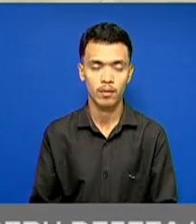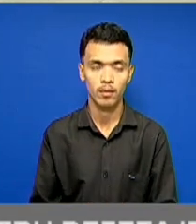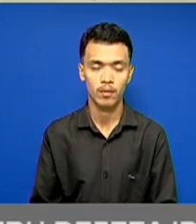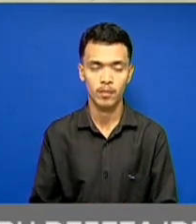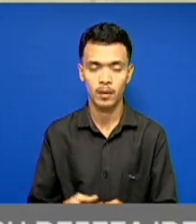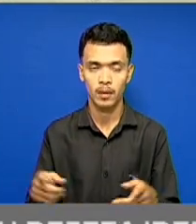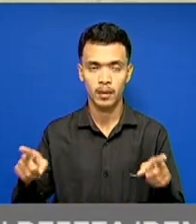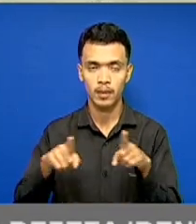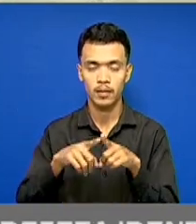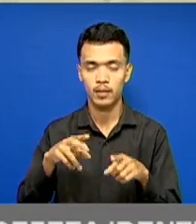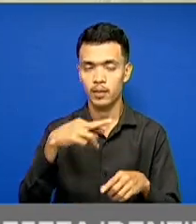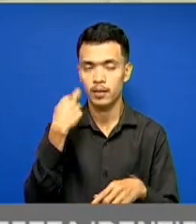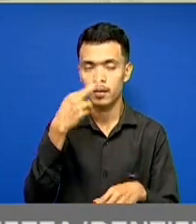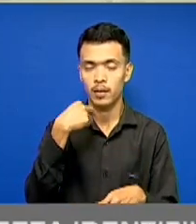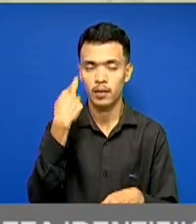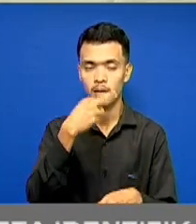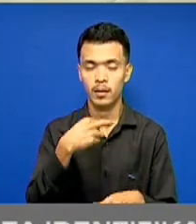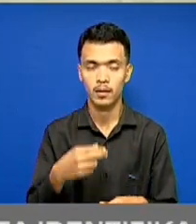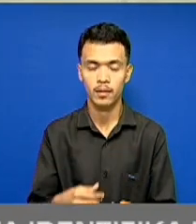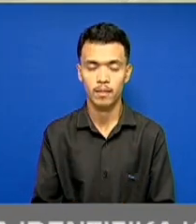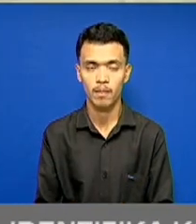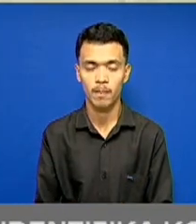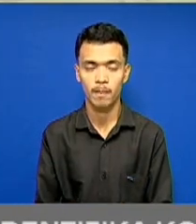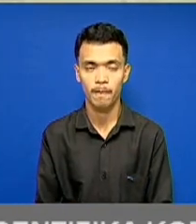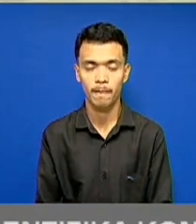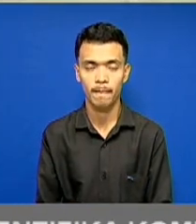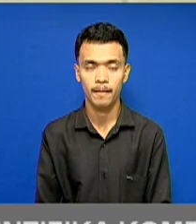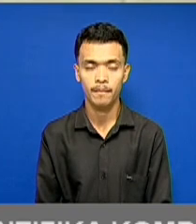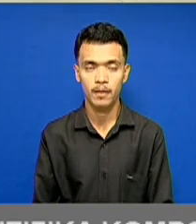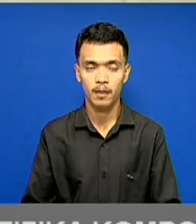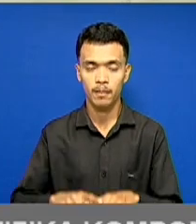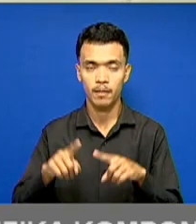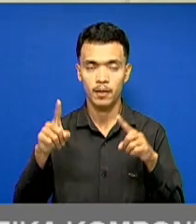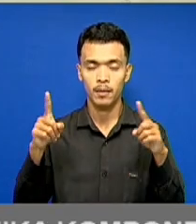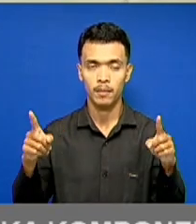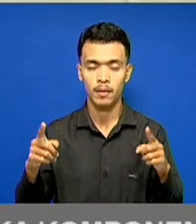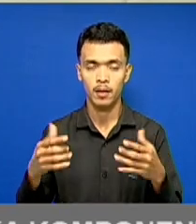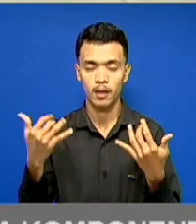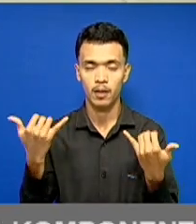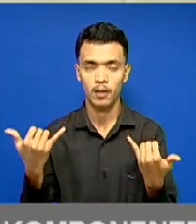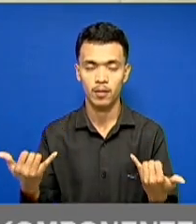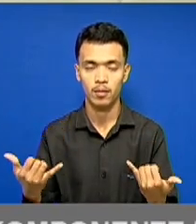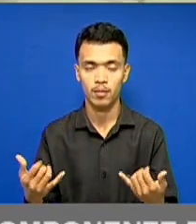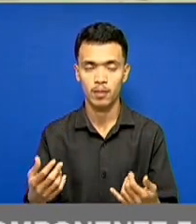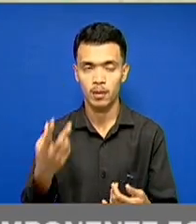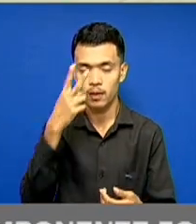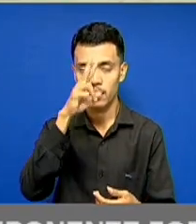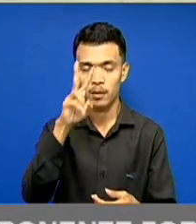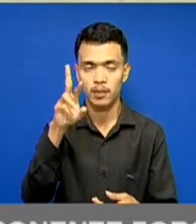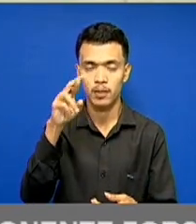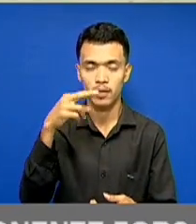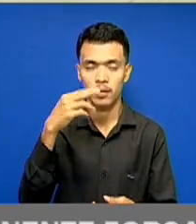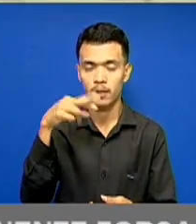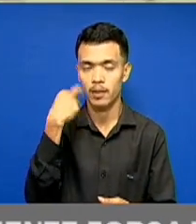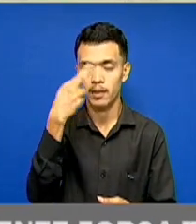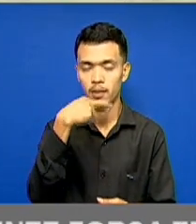hari kulit biocharne ne refer ba materiais organiku nebe ma kucha agricultura mai ba ida termus ida agora ita referi lo ba hari kulit nebe ma kitu lo